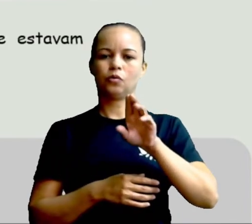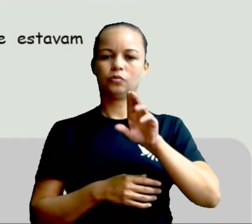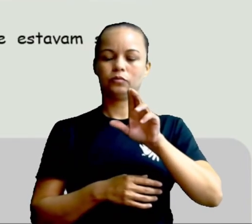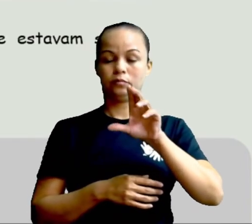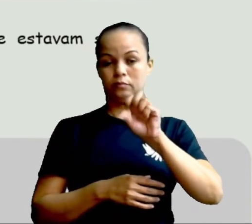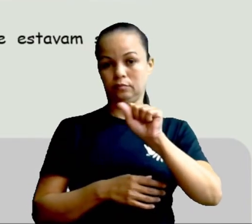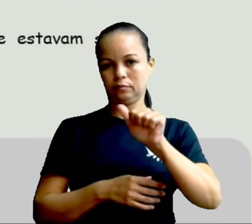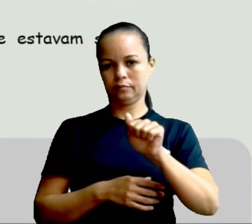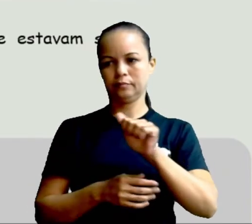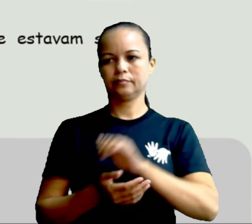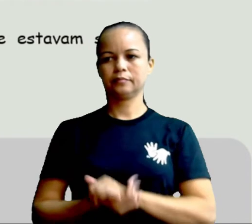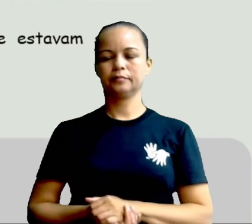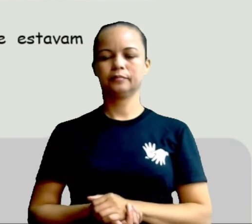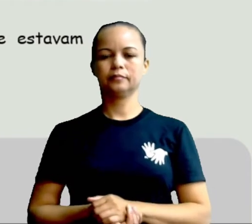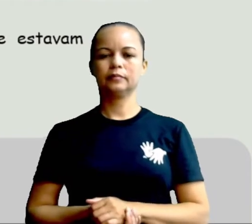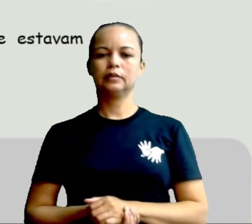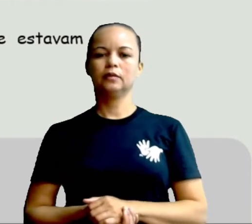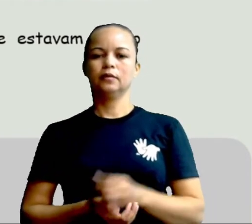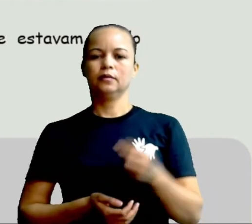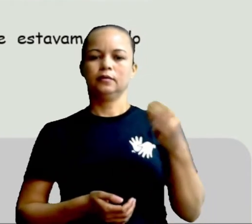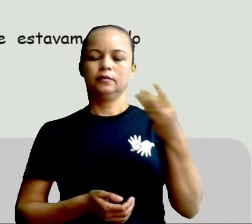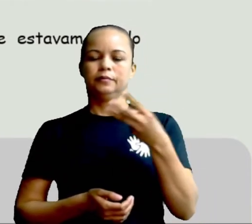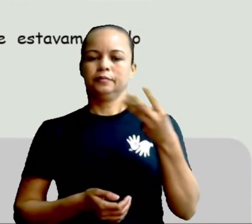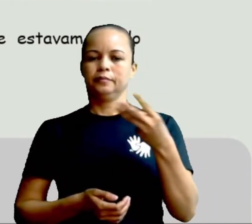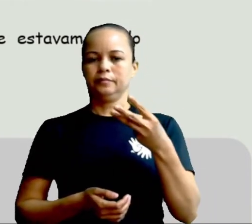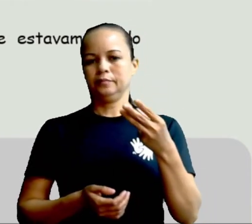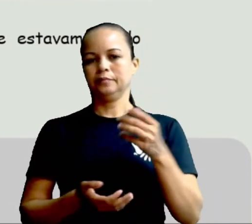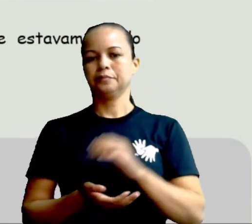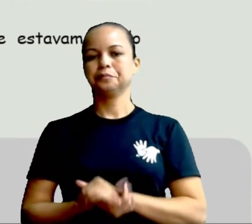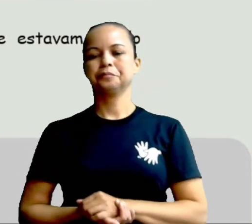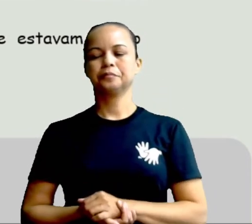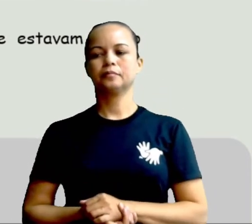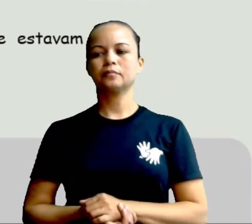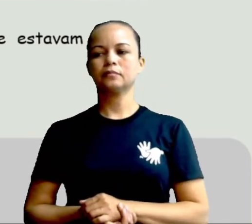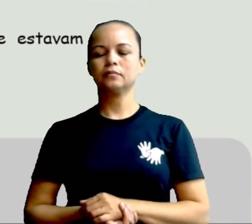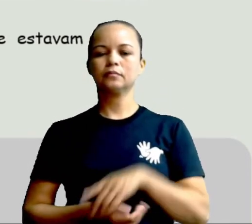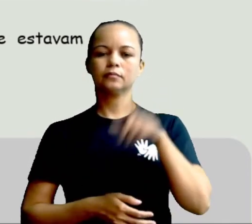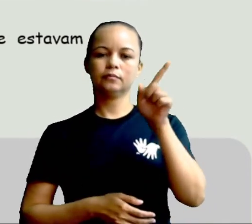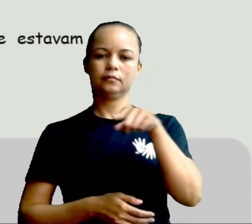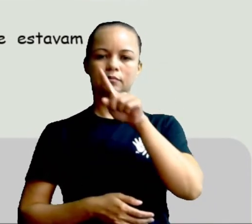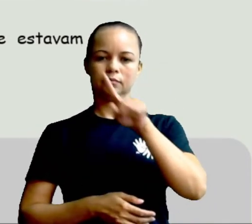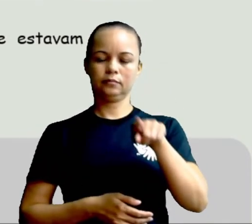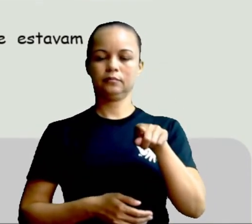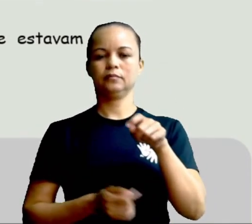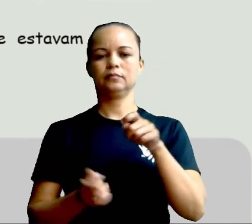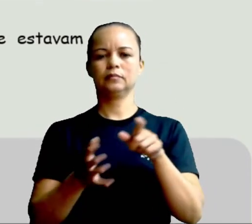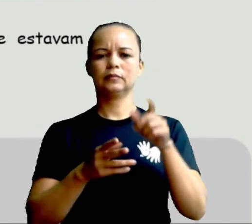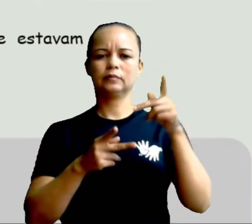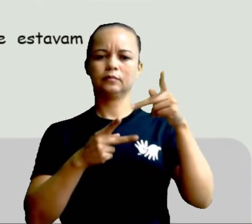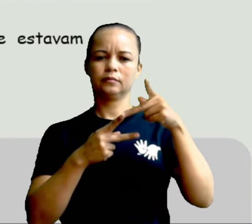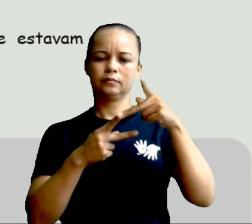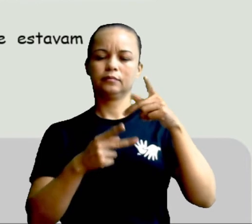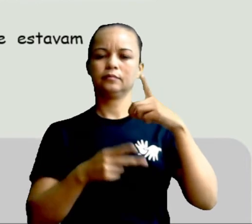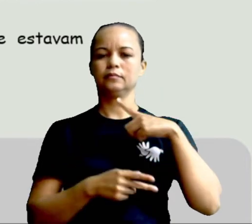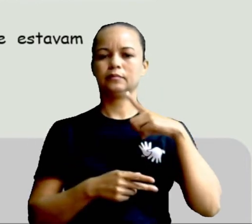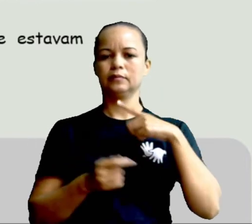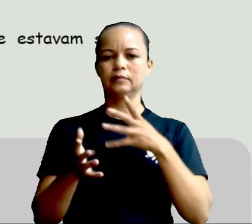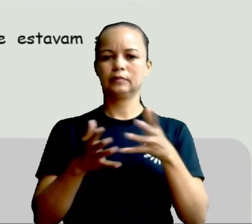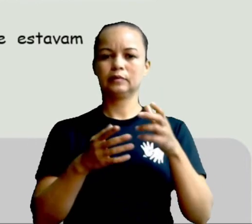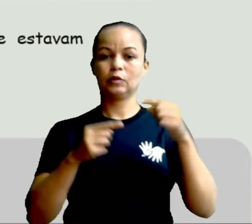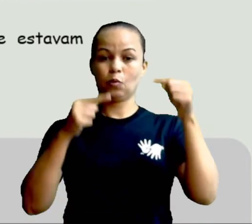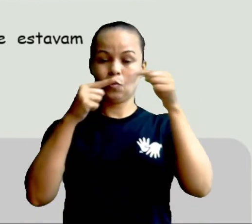causa. Vamos agora para a terceira questão. Assinale a alternativa em que ocorre uma